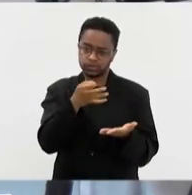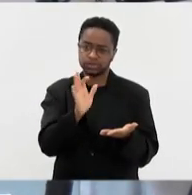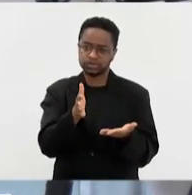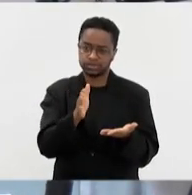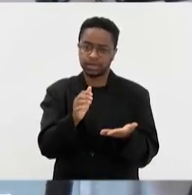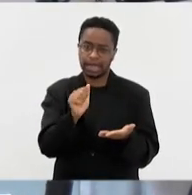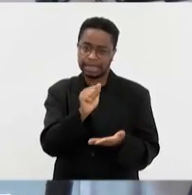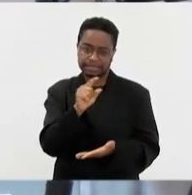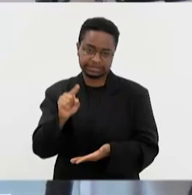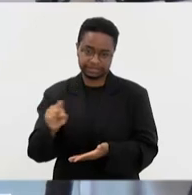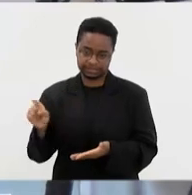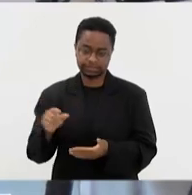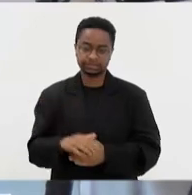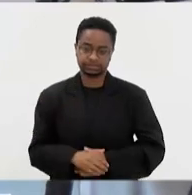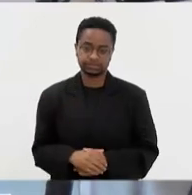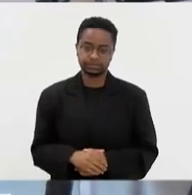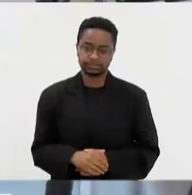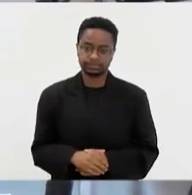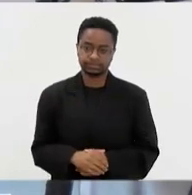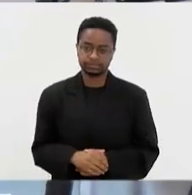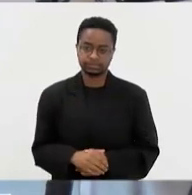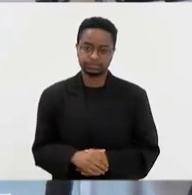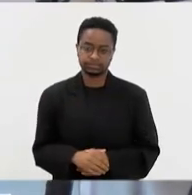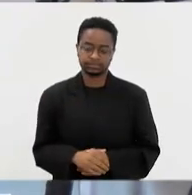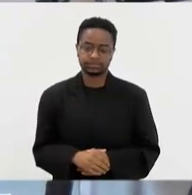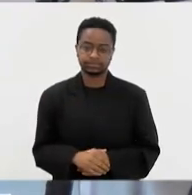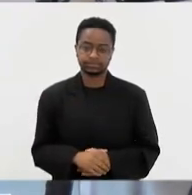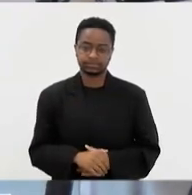A-Z. A-Z. Você não é. A-Z.